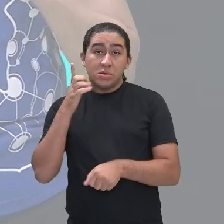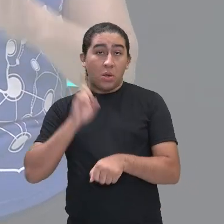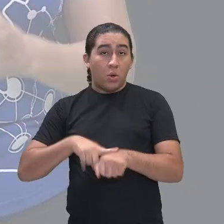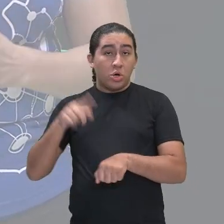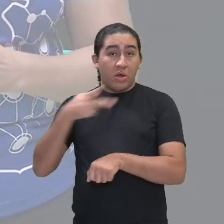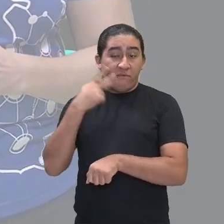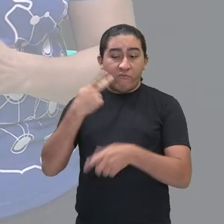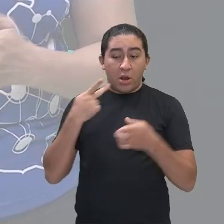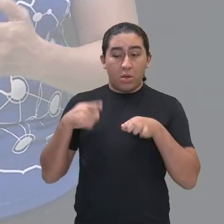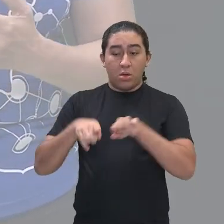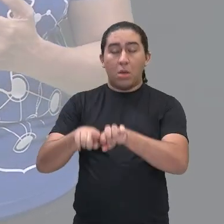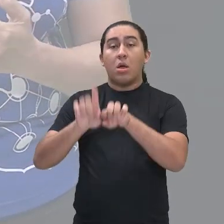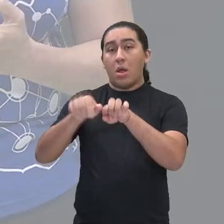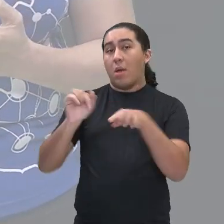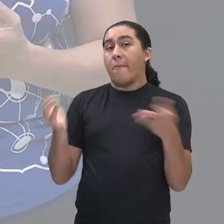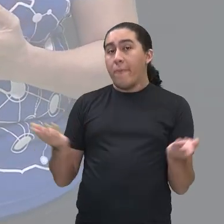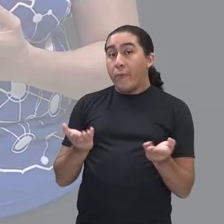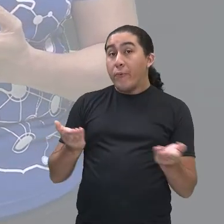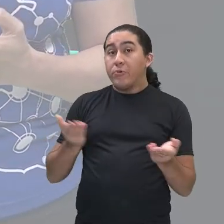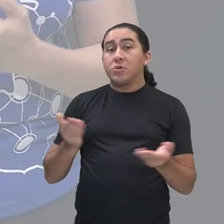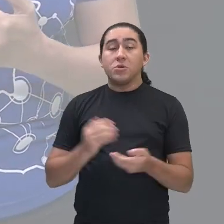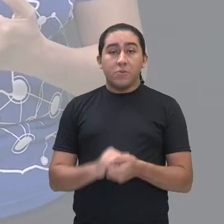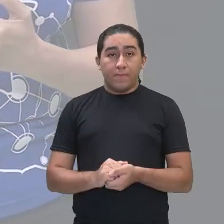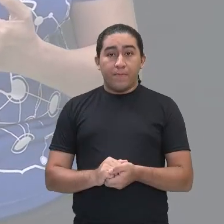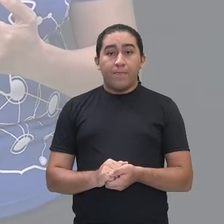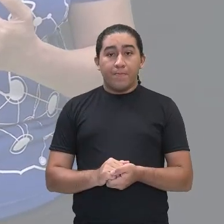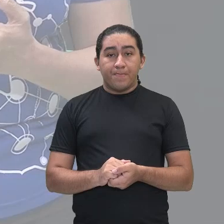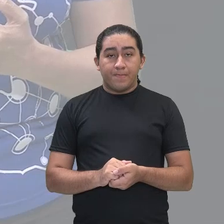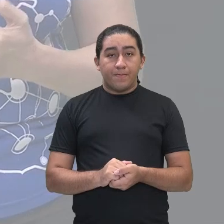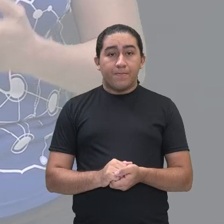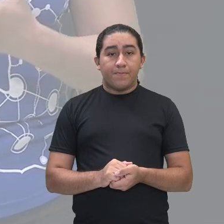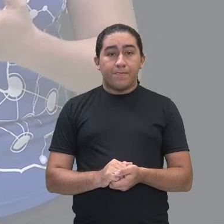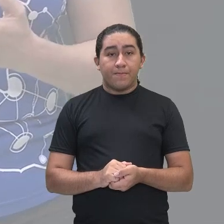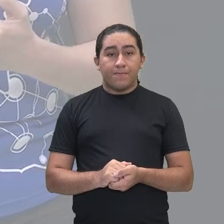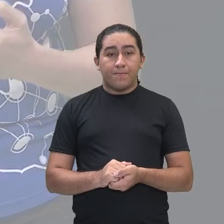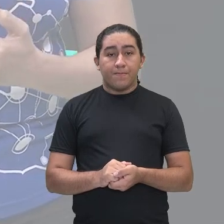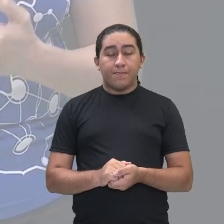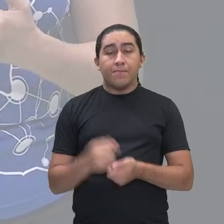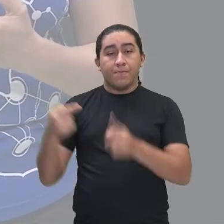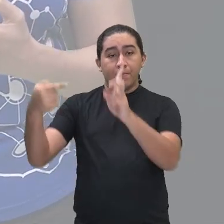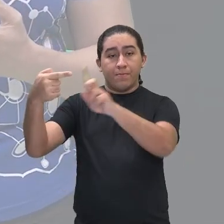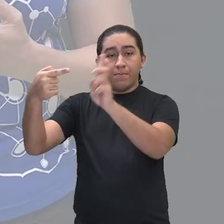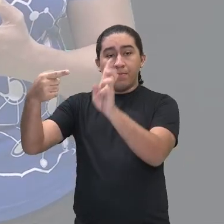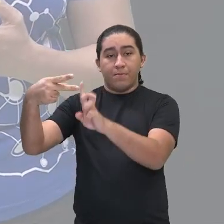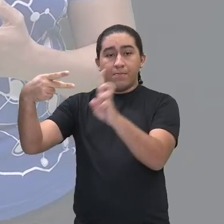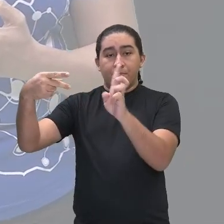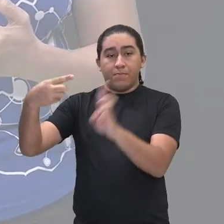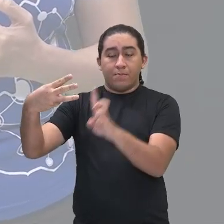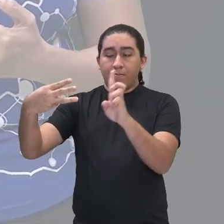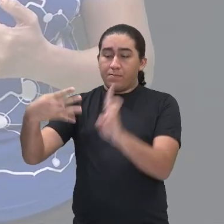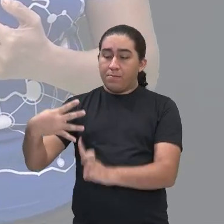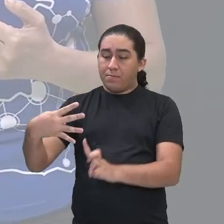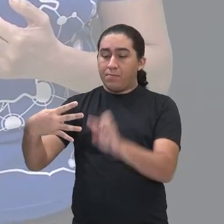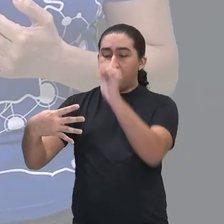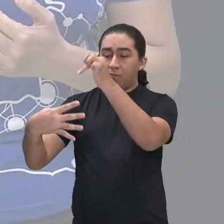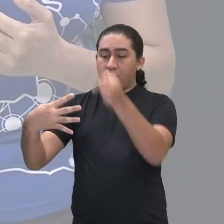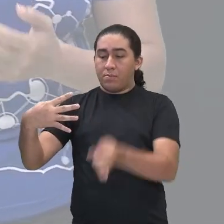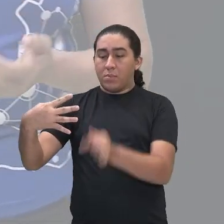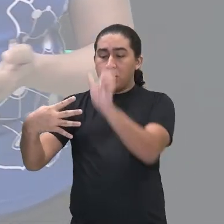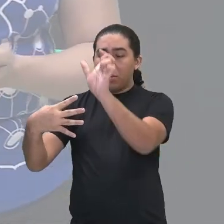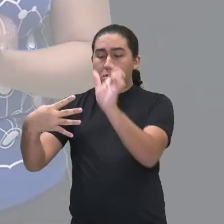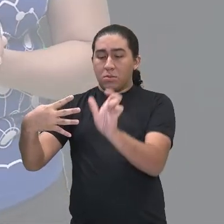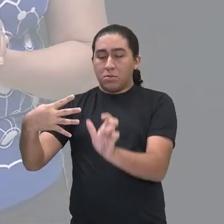é presente. Esticam, amarelam, largam e voam. E